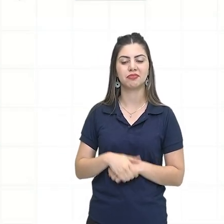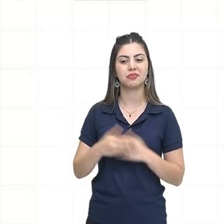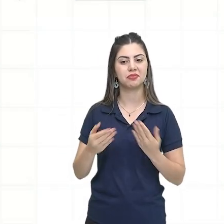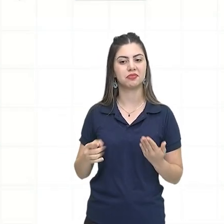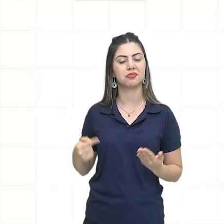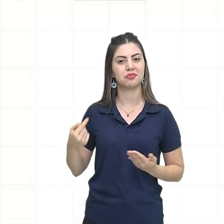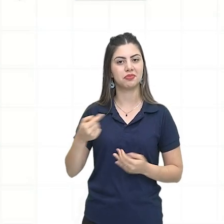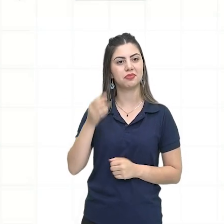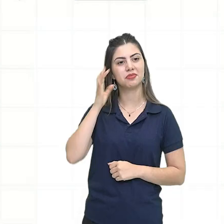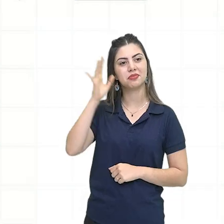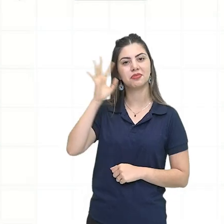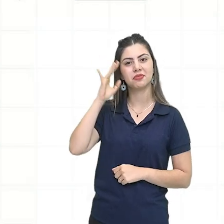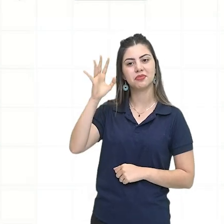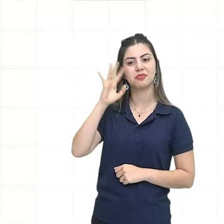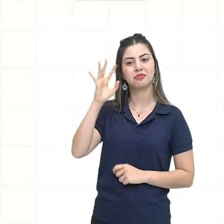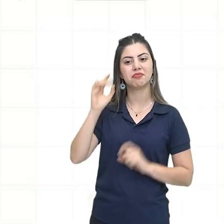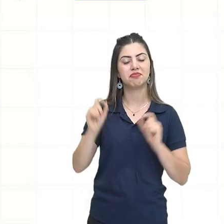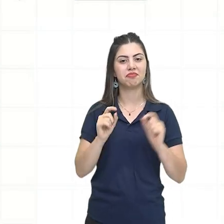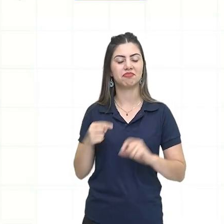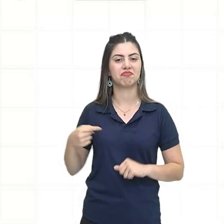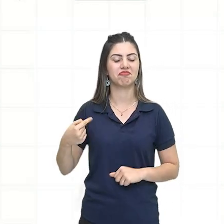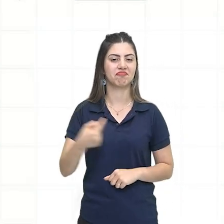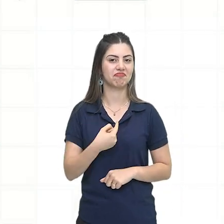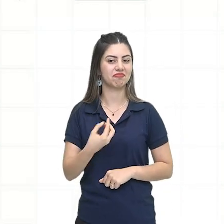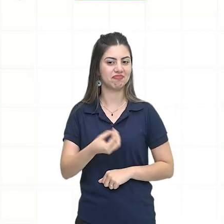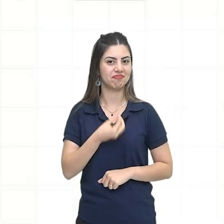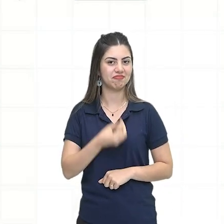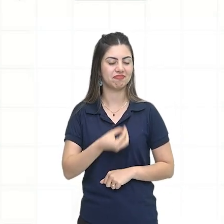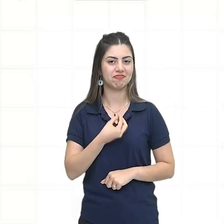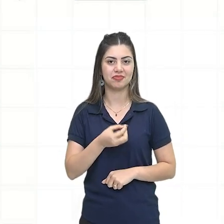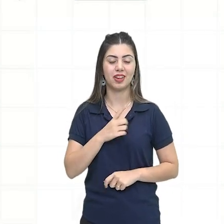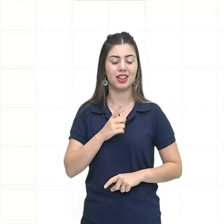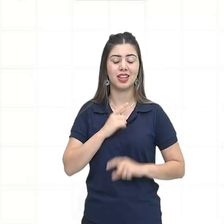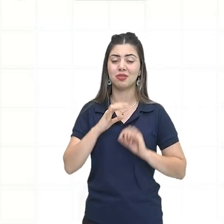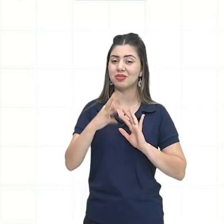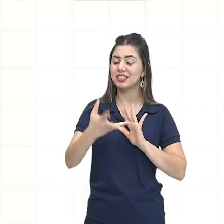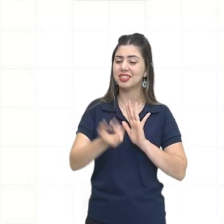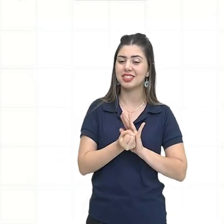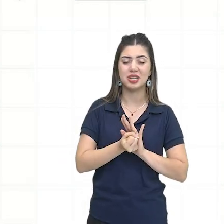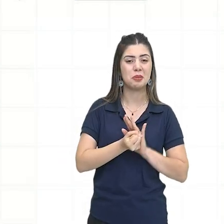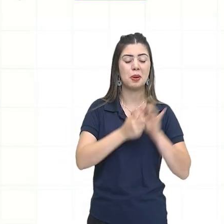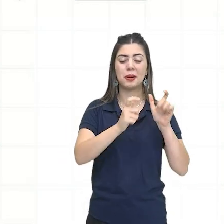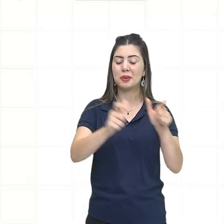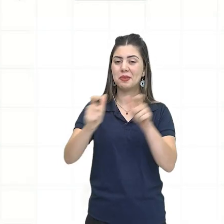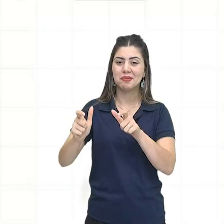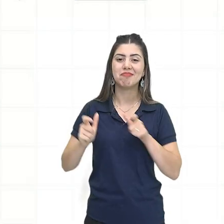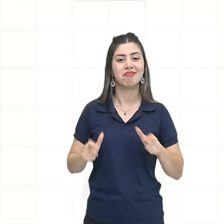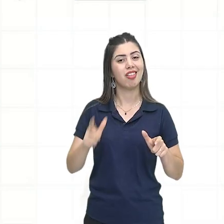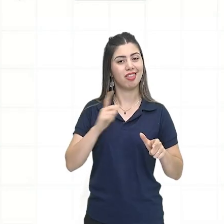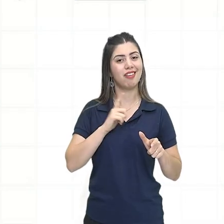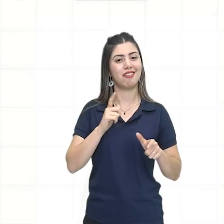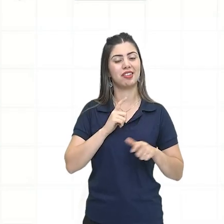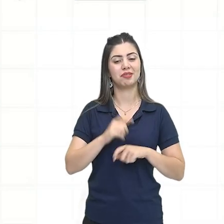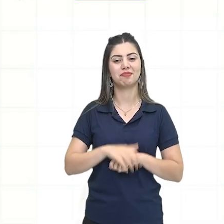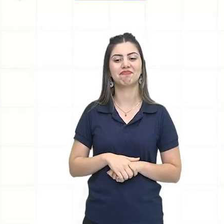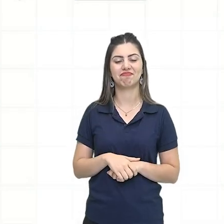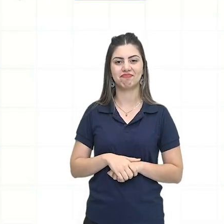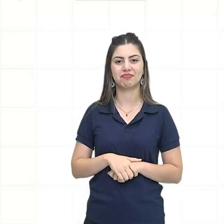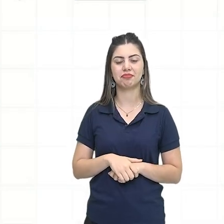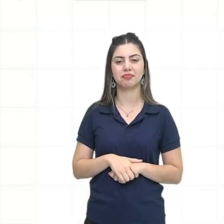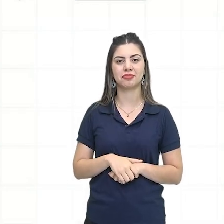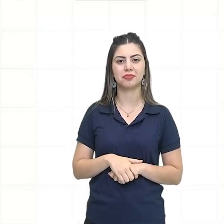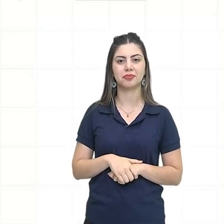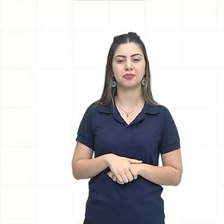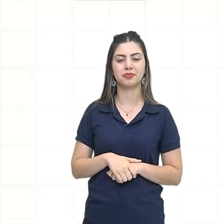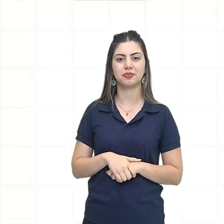gente parar para pensar, a nossa vida, ela é toda movida, é toda permeada por símbolos, tá bom?